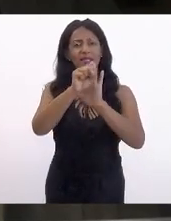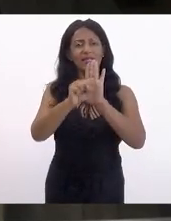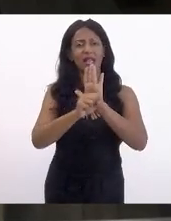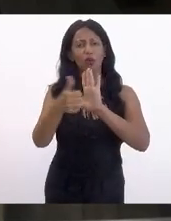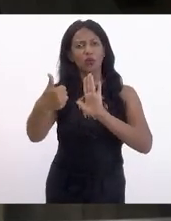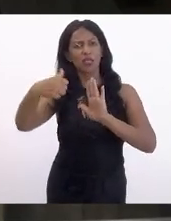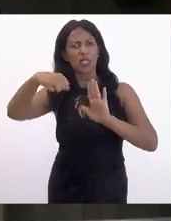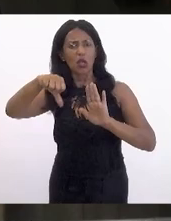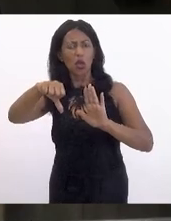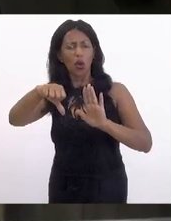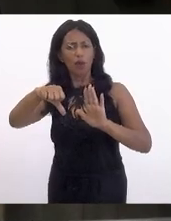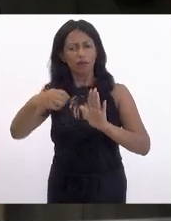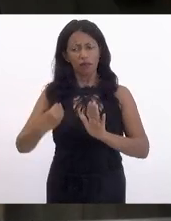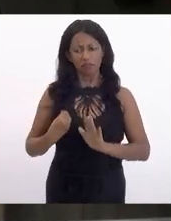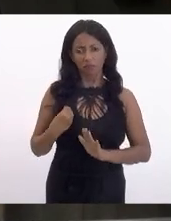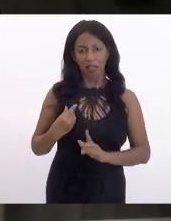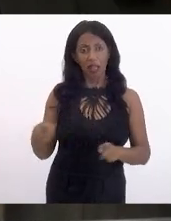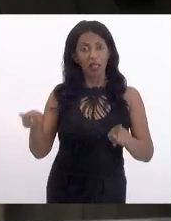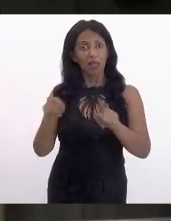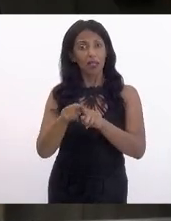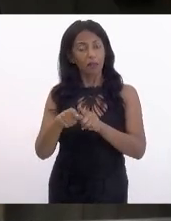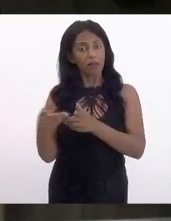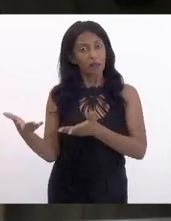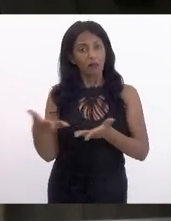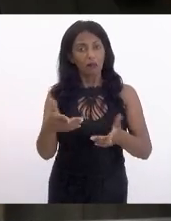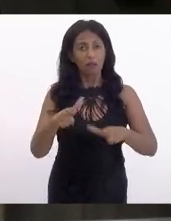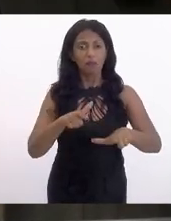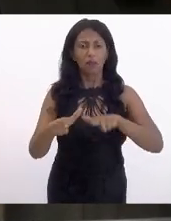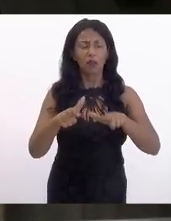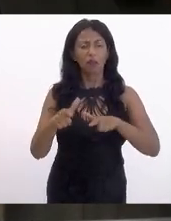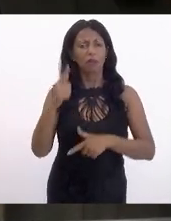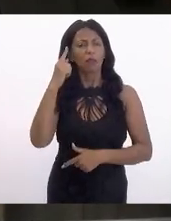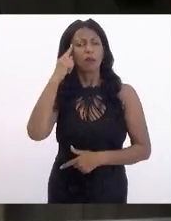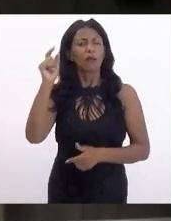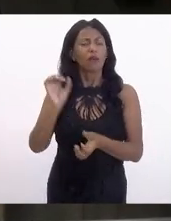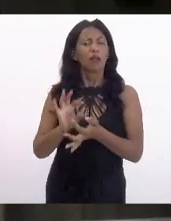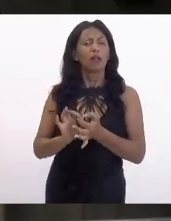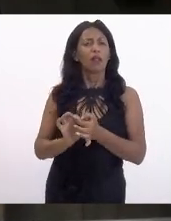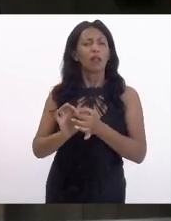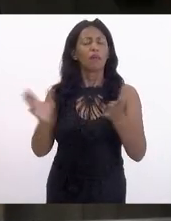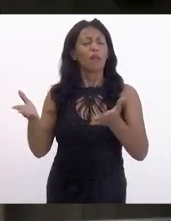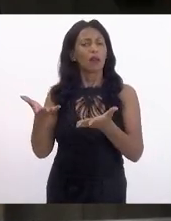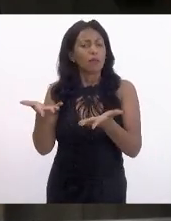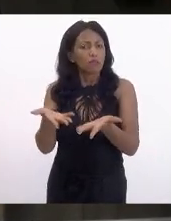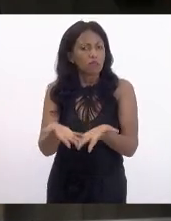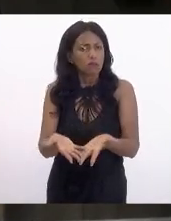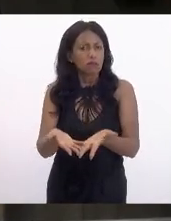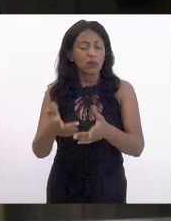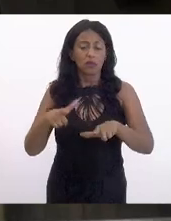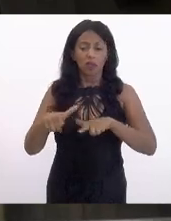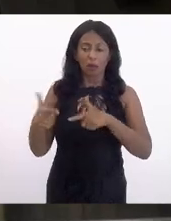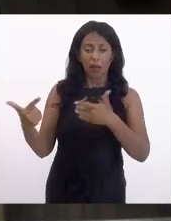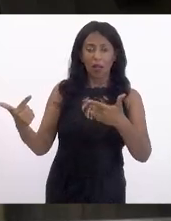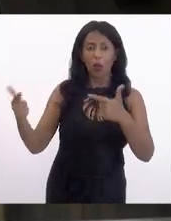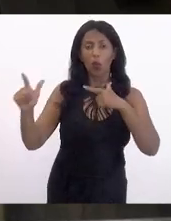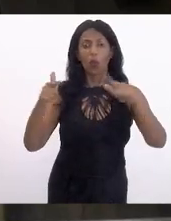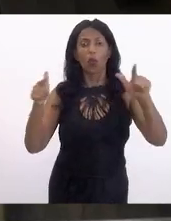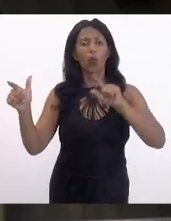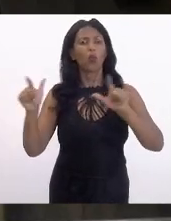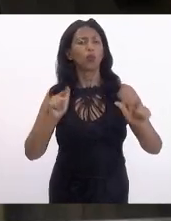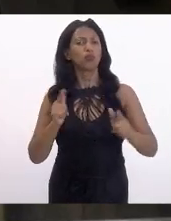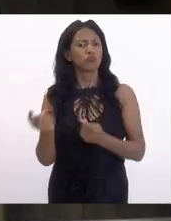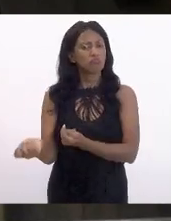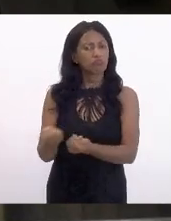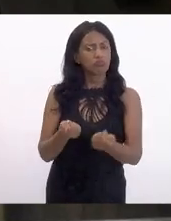19 assim como também trabalha o pensamento liberar o dia das mim trabalha outros pensadores